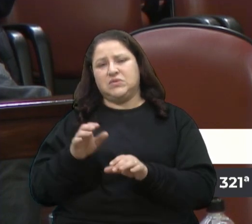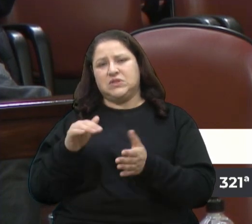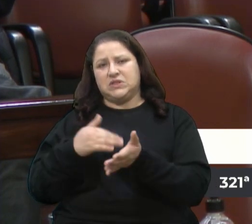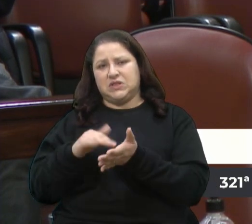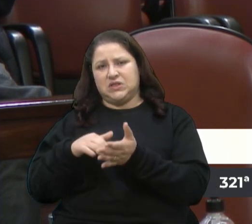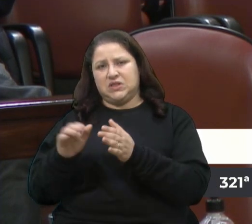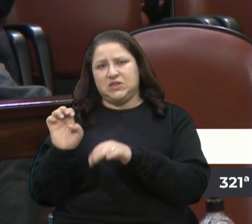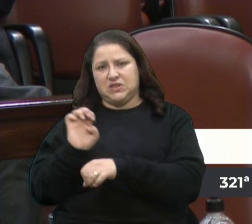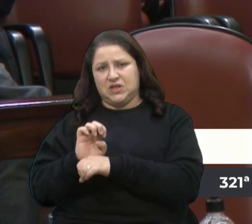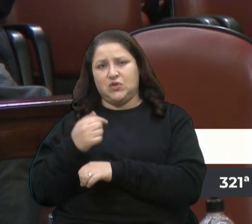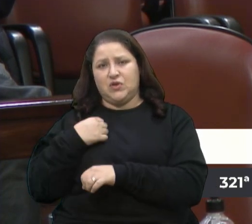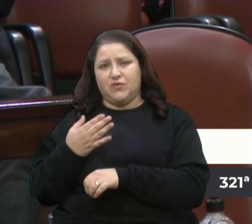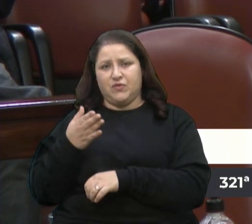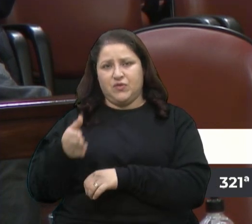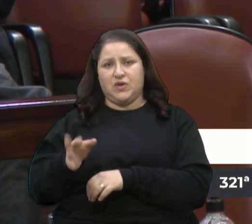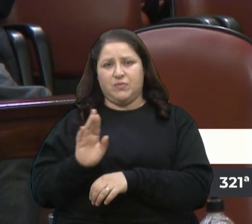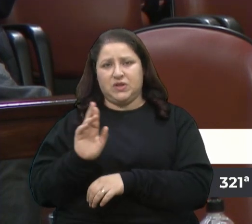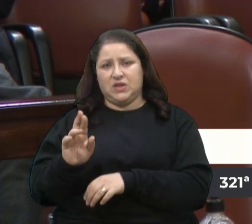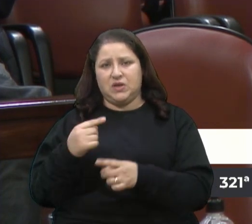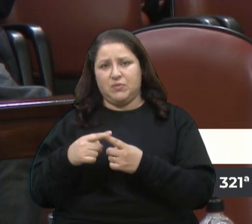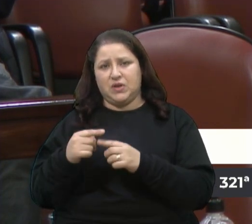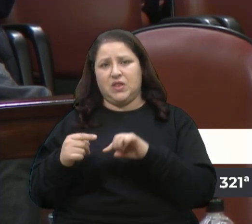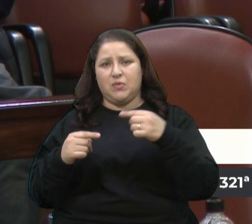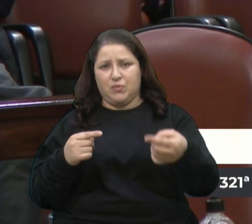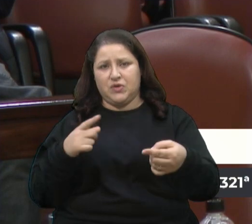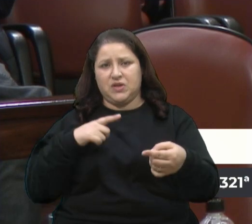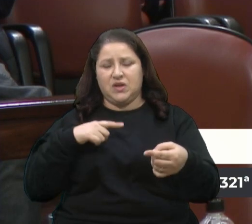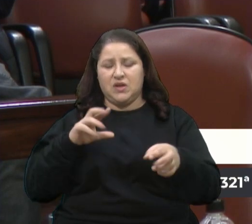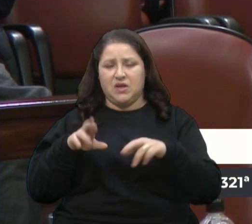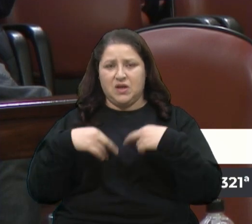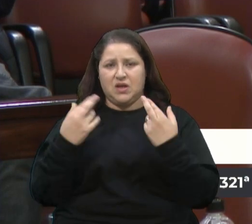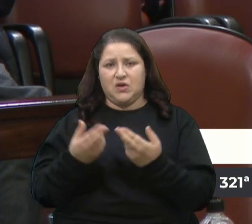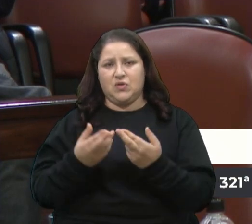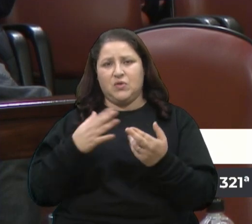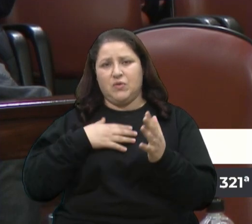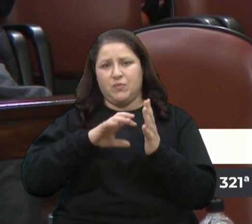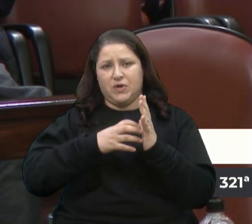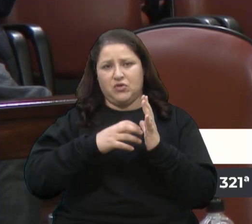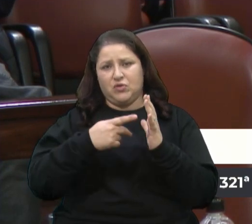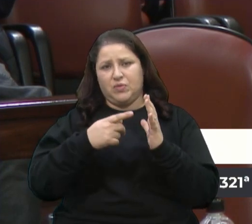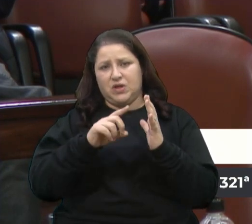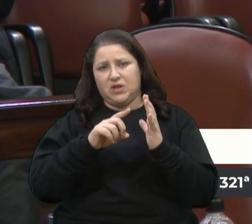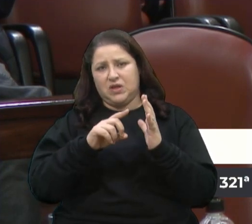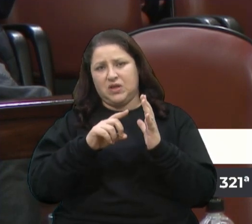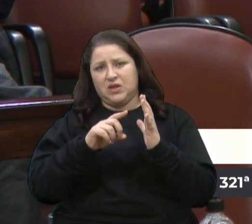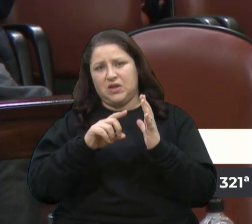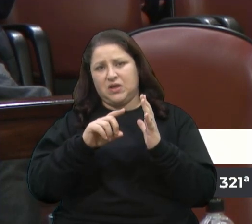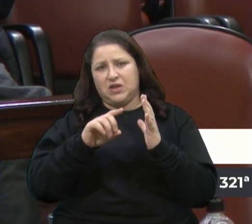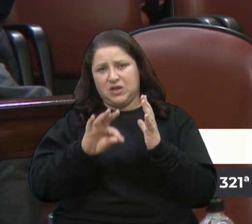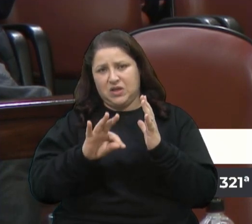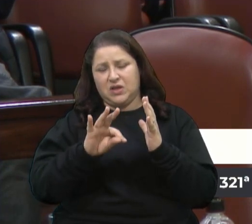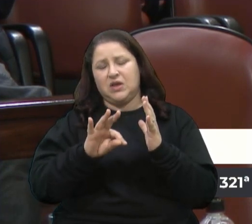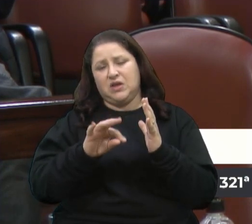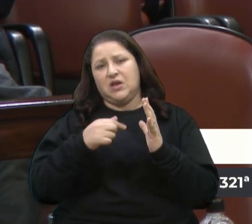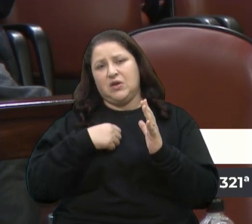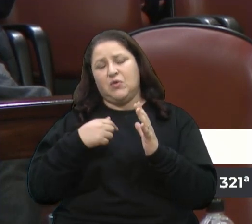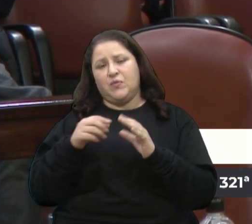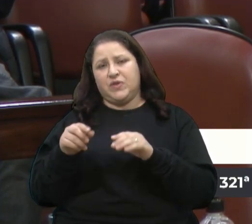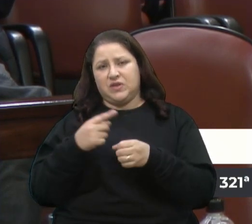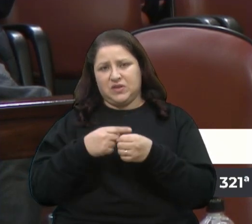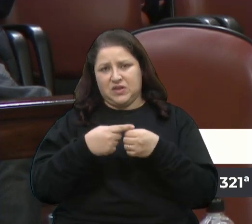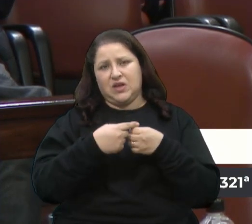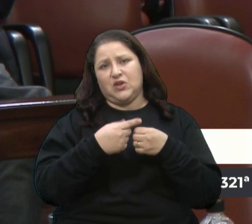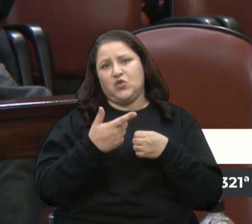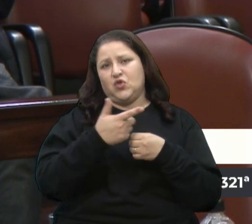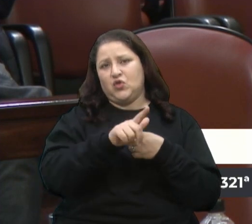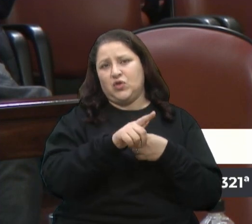logo após eu tinha uma reunião em Carlos Barbosa do PDT regional. Então, como era Garibaldi, eu peguei